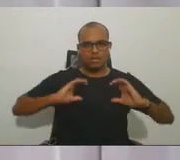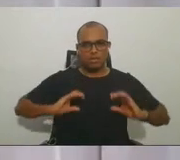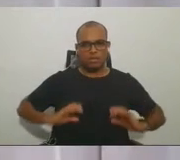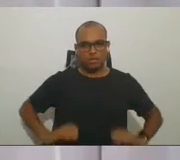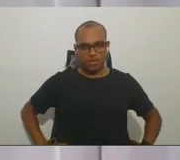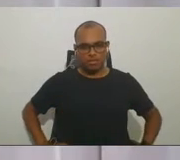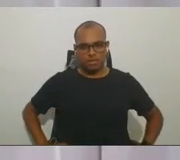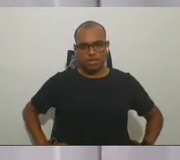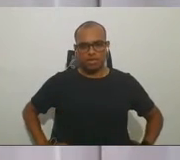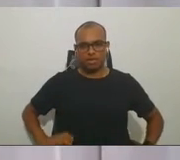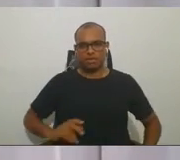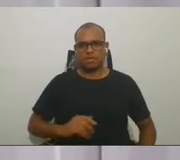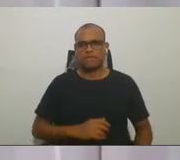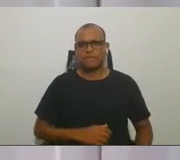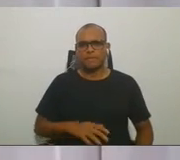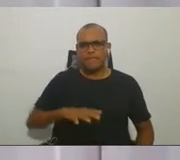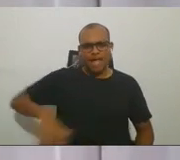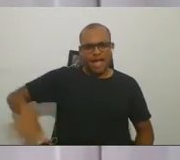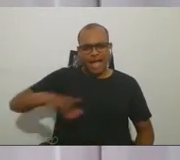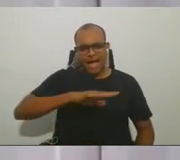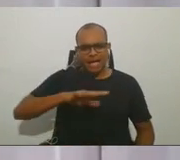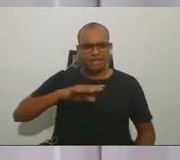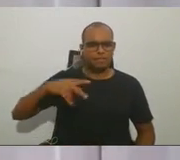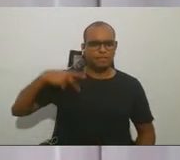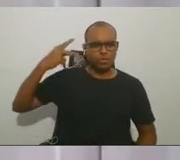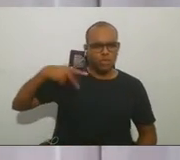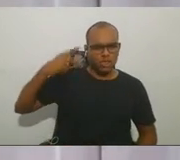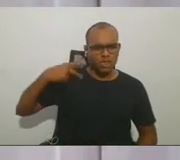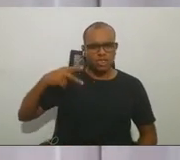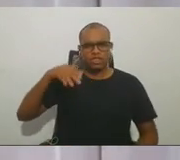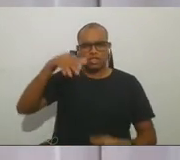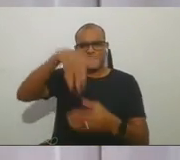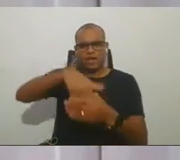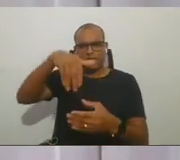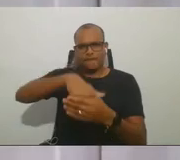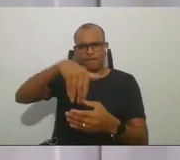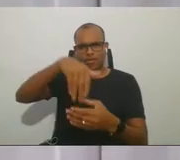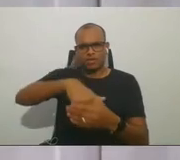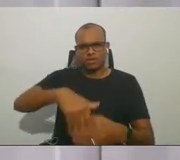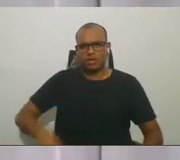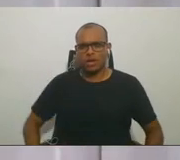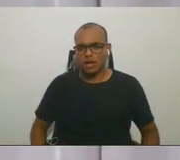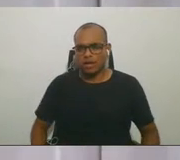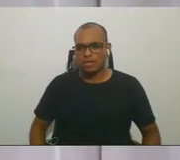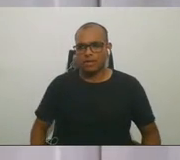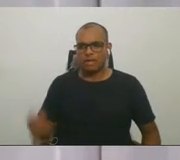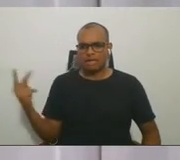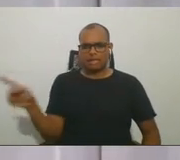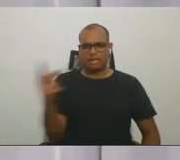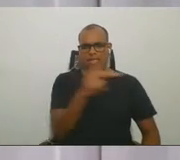se comportado no campo político-eleitoral com uma sorte de conceito que chamo